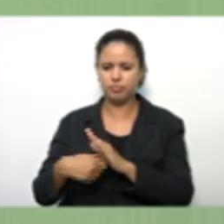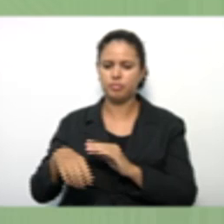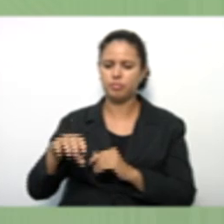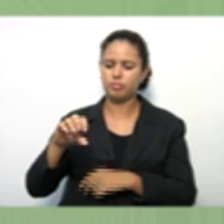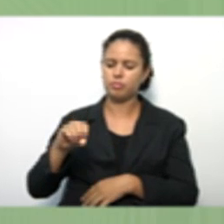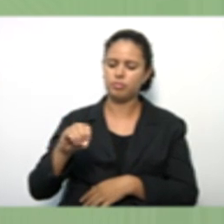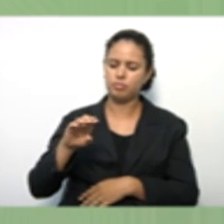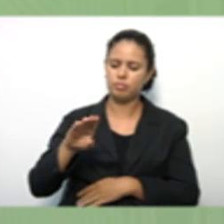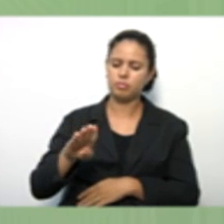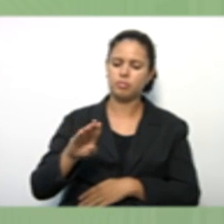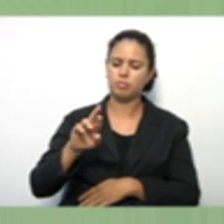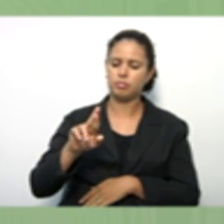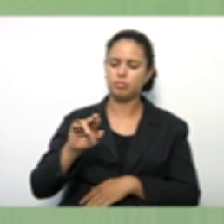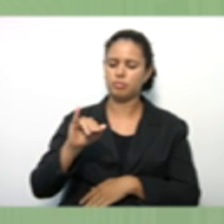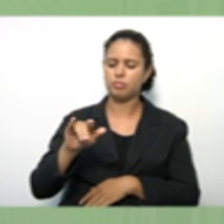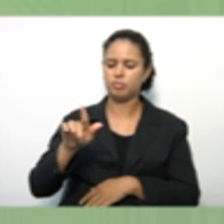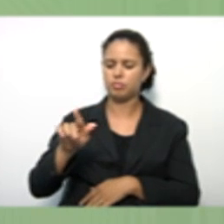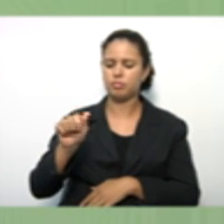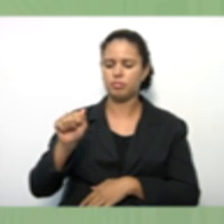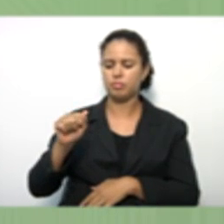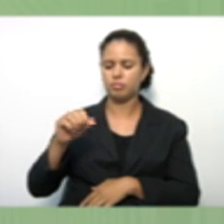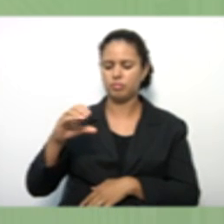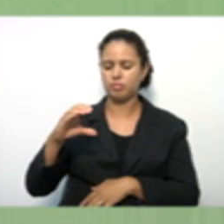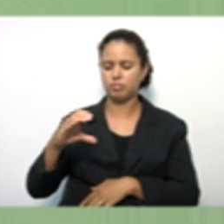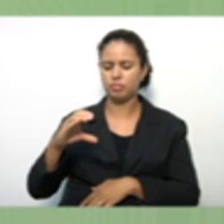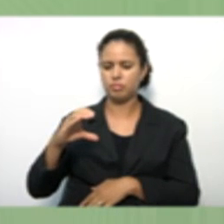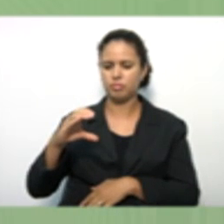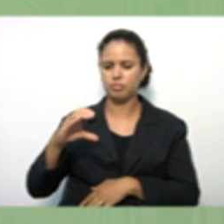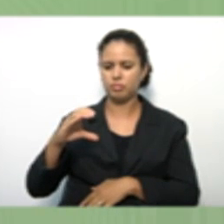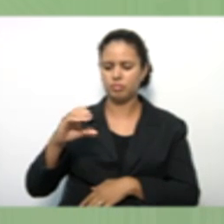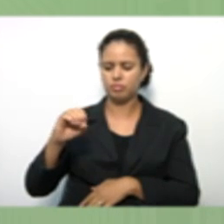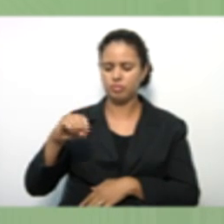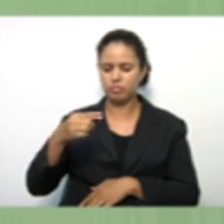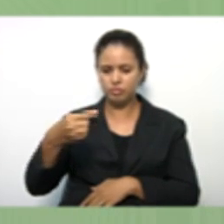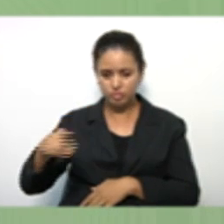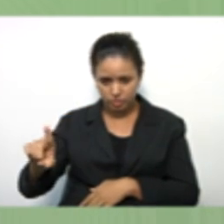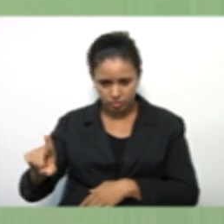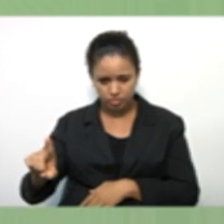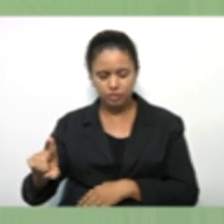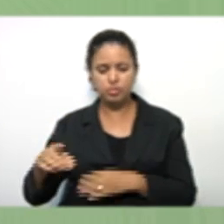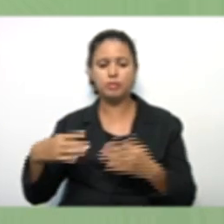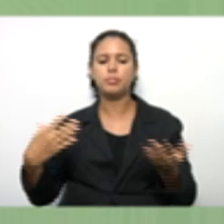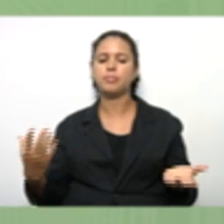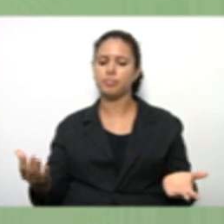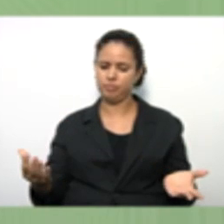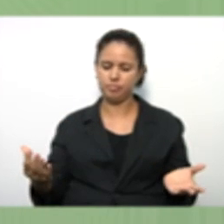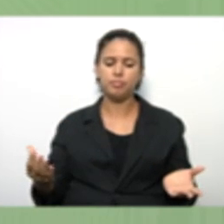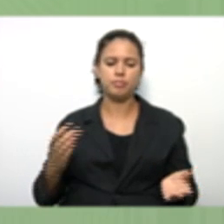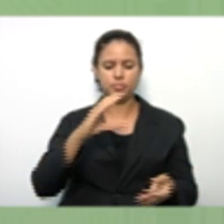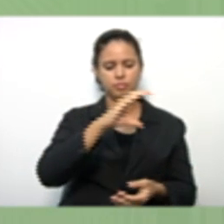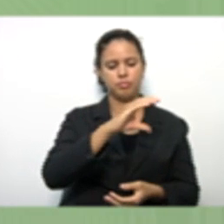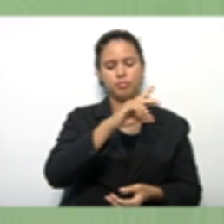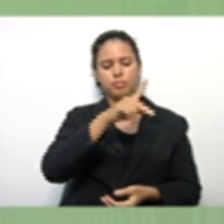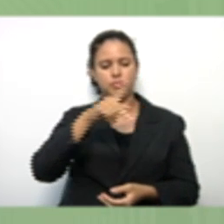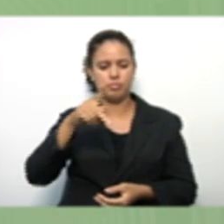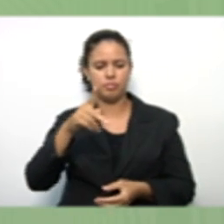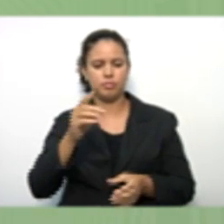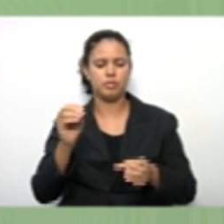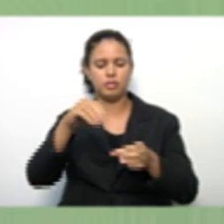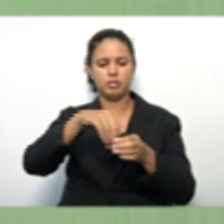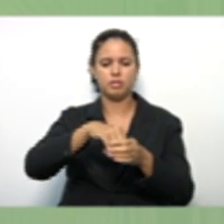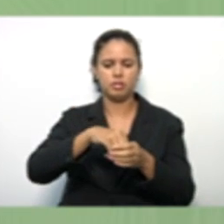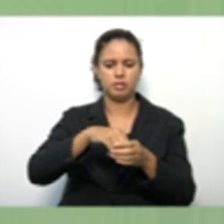agrupar as Obrigações. obrigações. O Exatamente. patrimônio não é formado por bens, direitos mais obrigações?